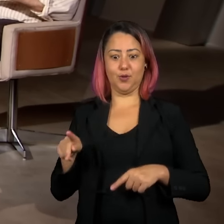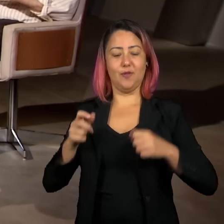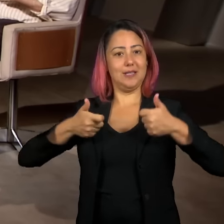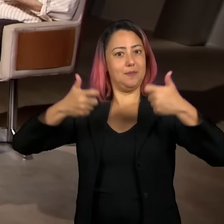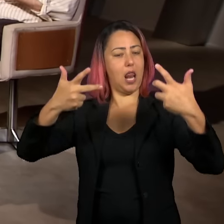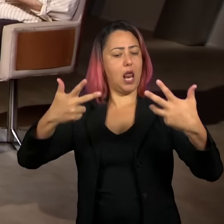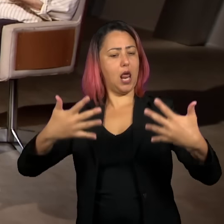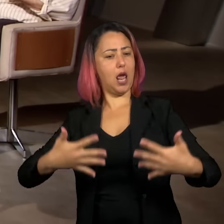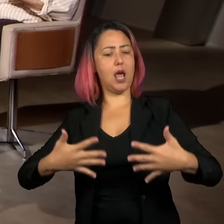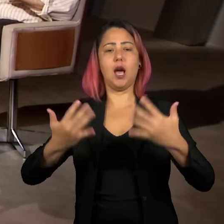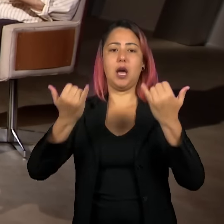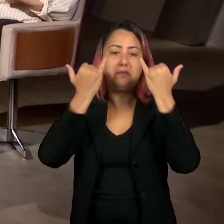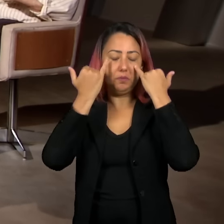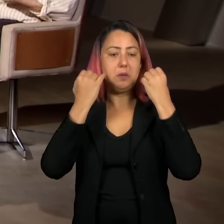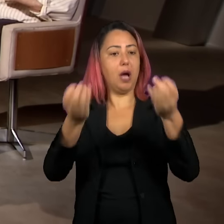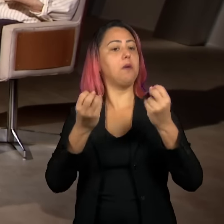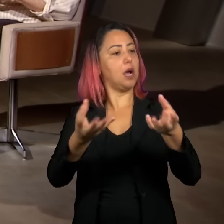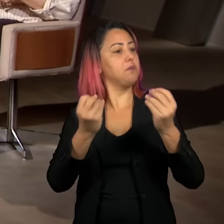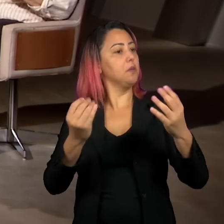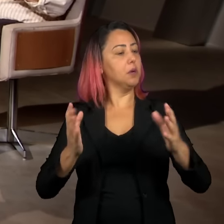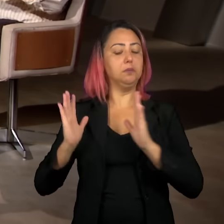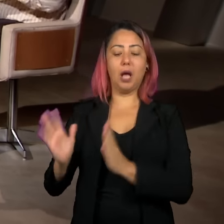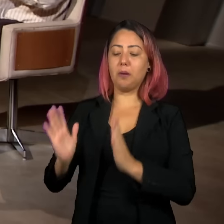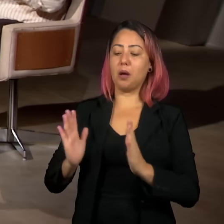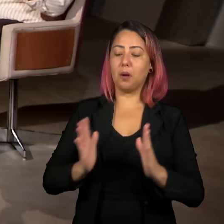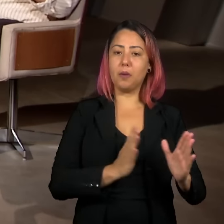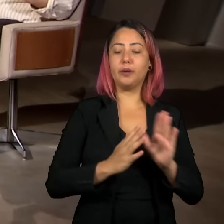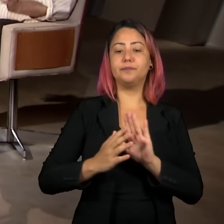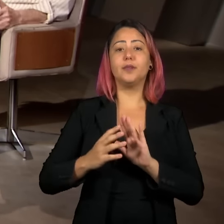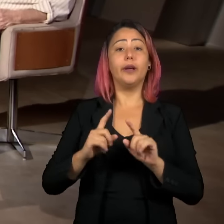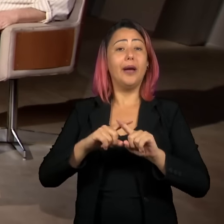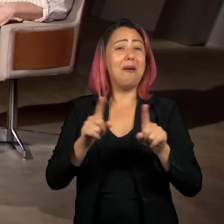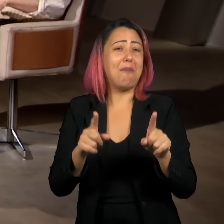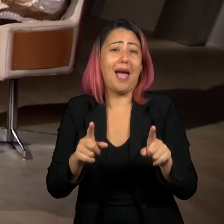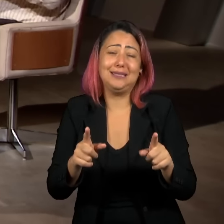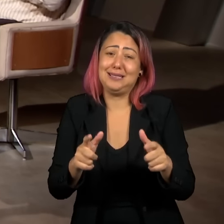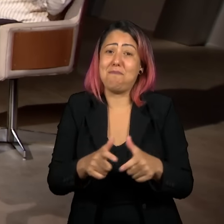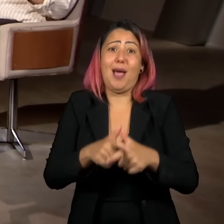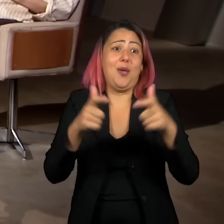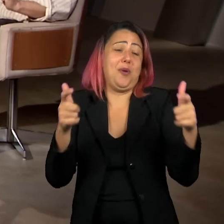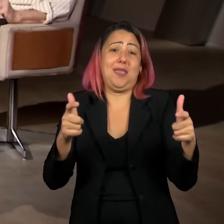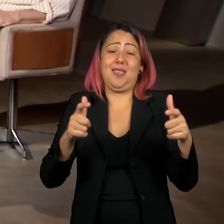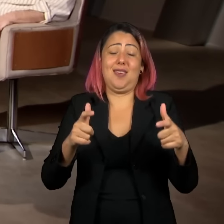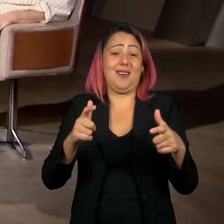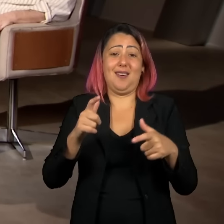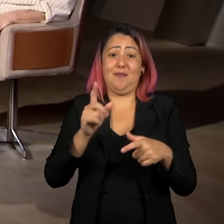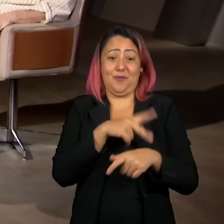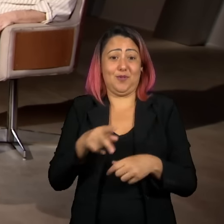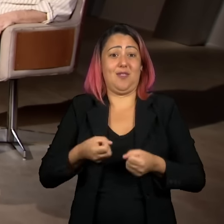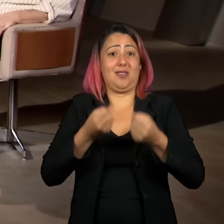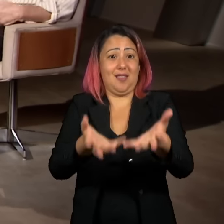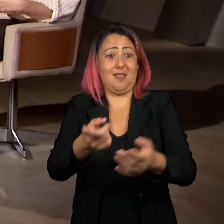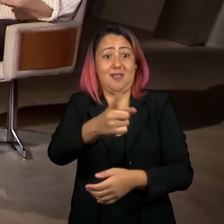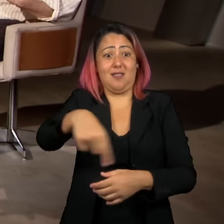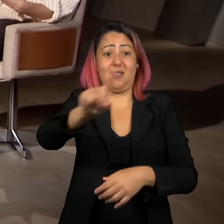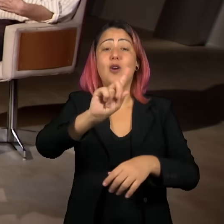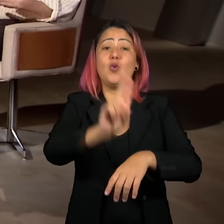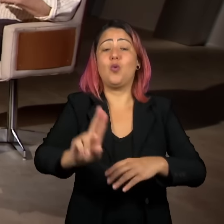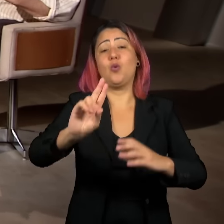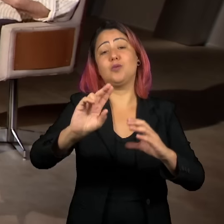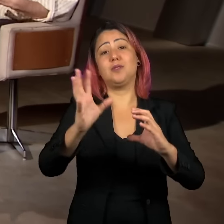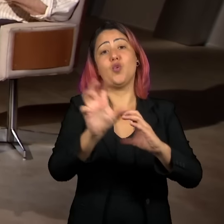reflexão né o Sumário etc Esse chat GBT faz brincando Então nós vamos